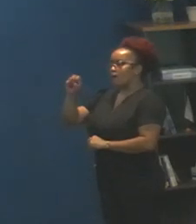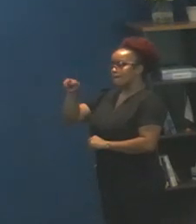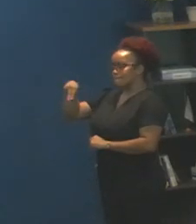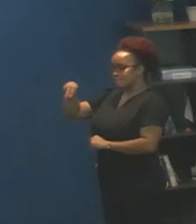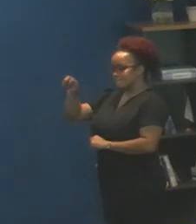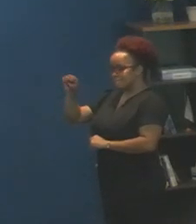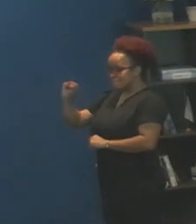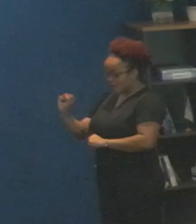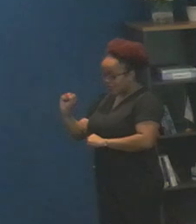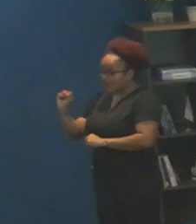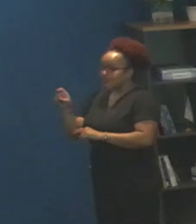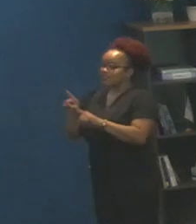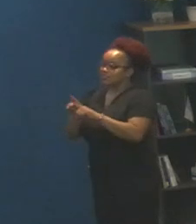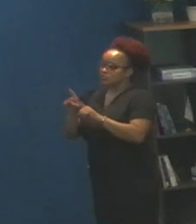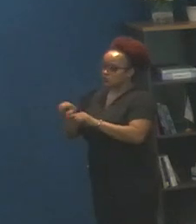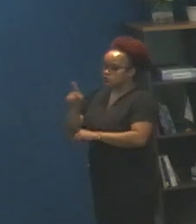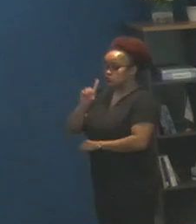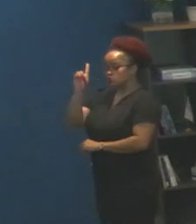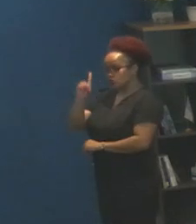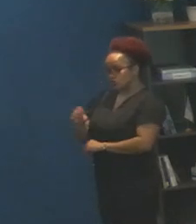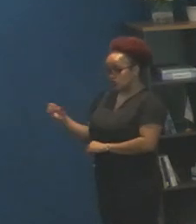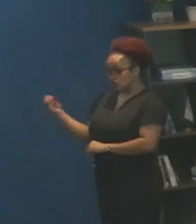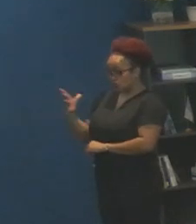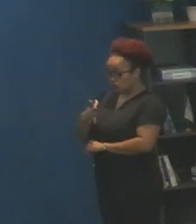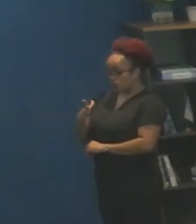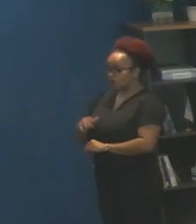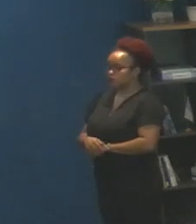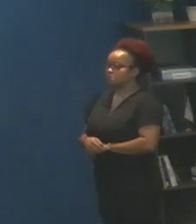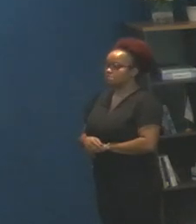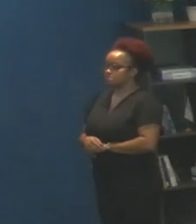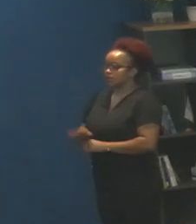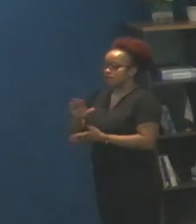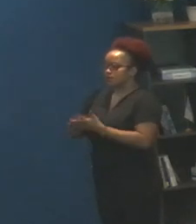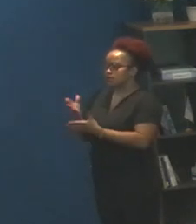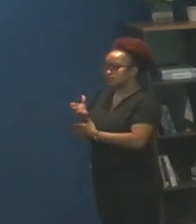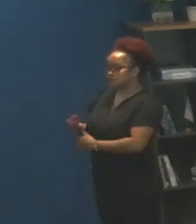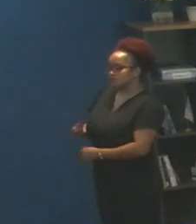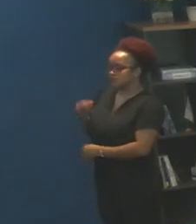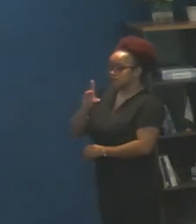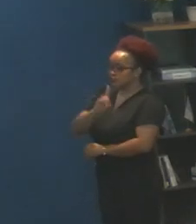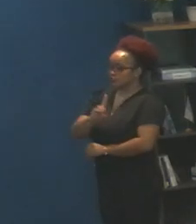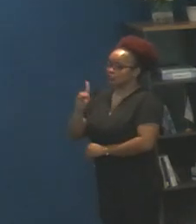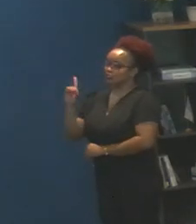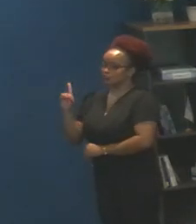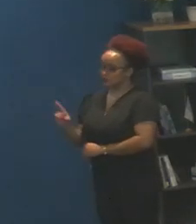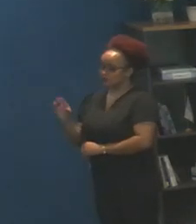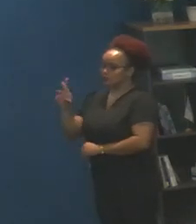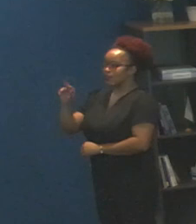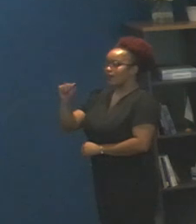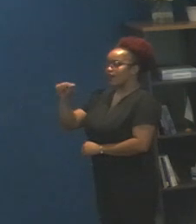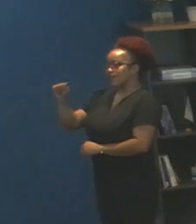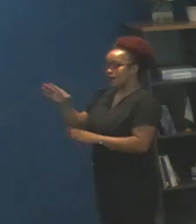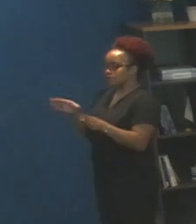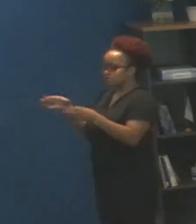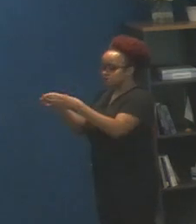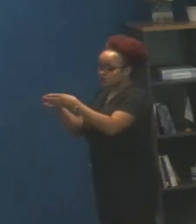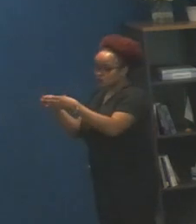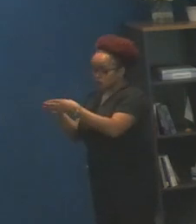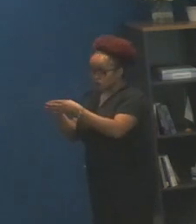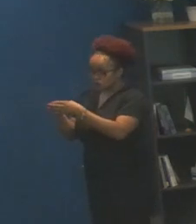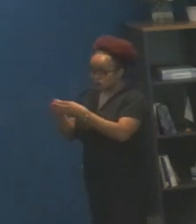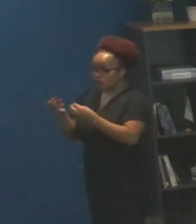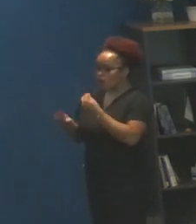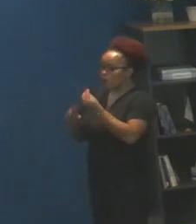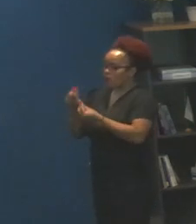Carvalho, nosso atual diretor previdenciário, para fazer parte da diretoria da RIAM Brasil,